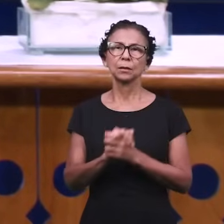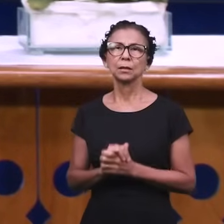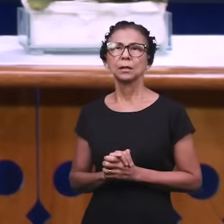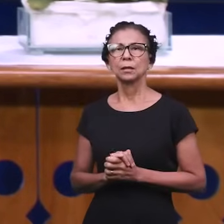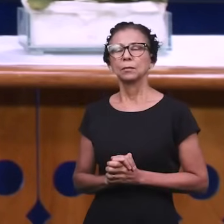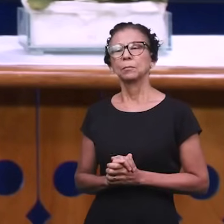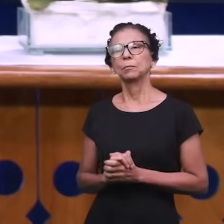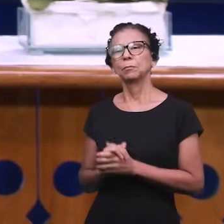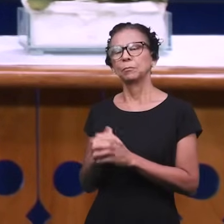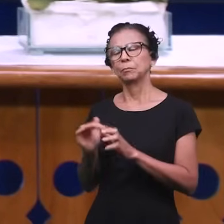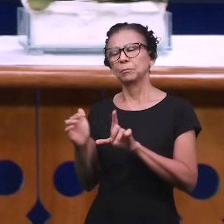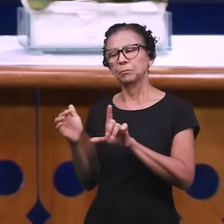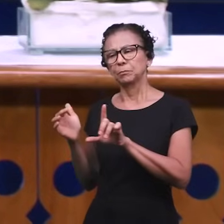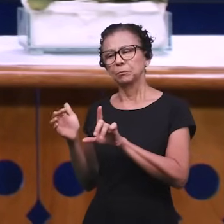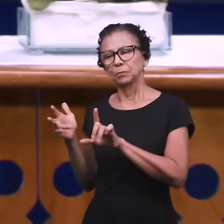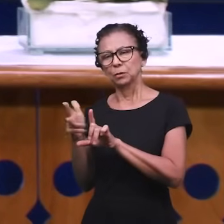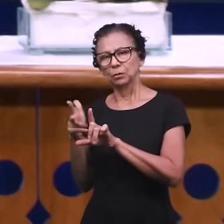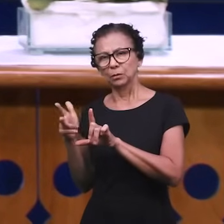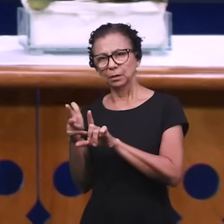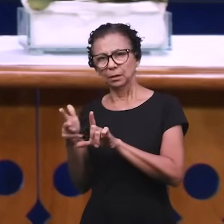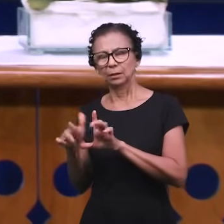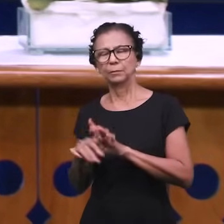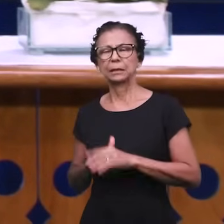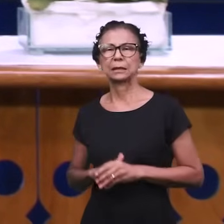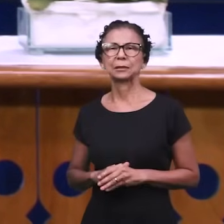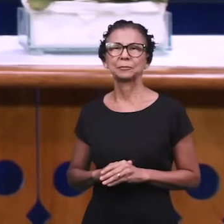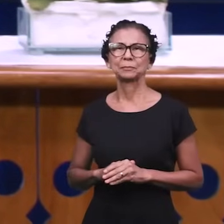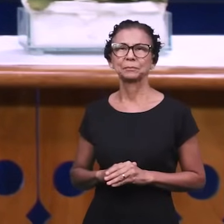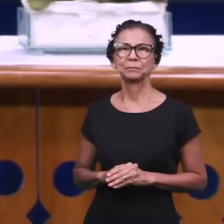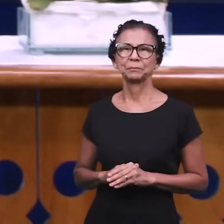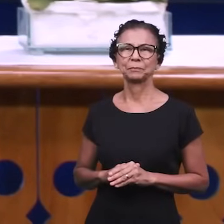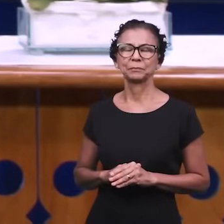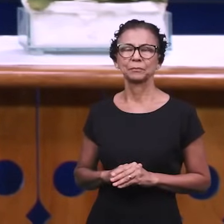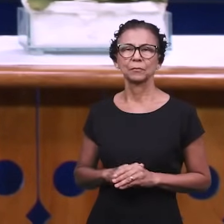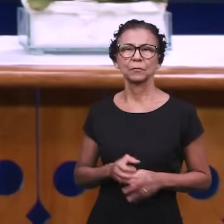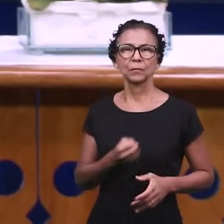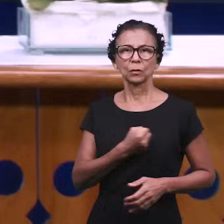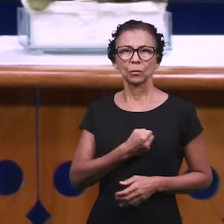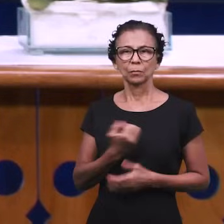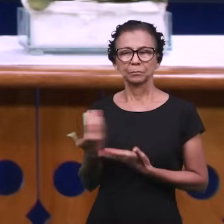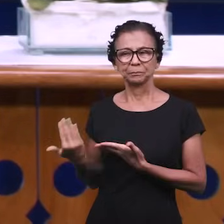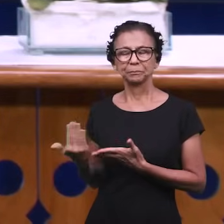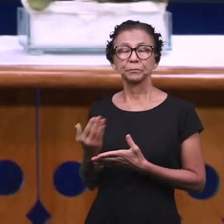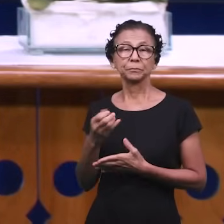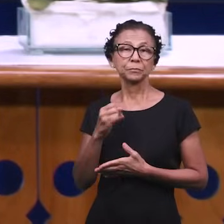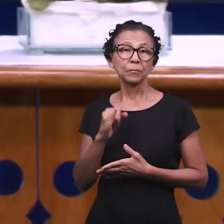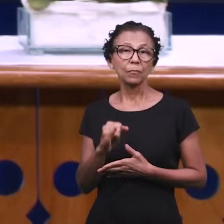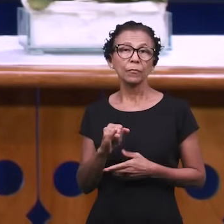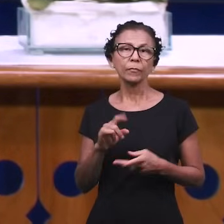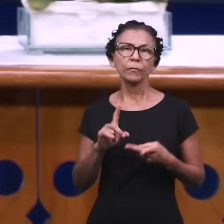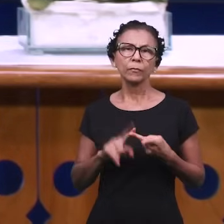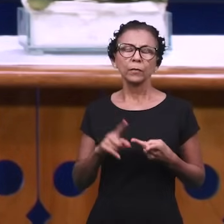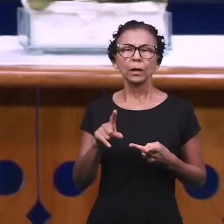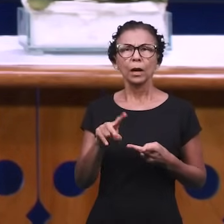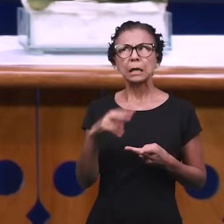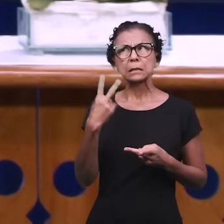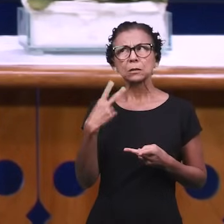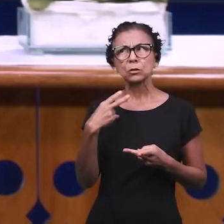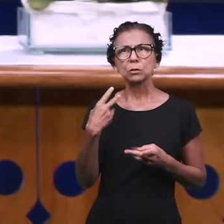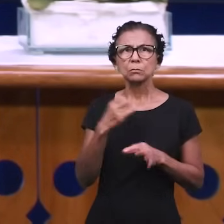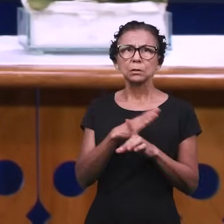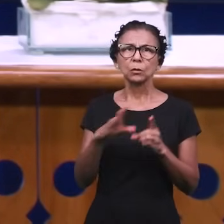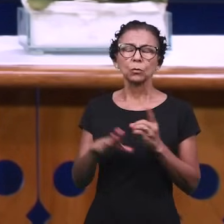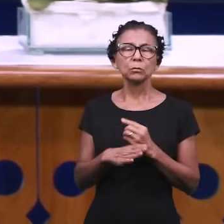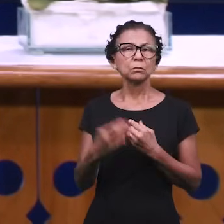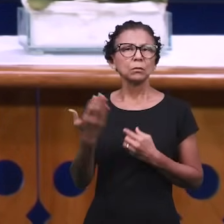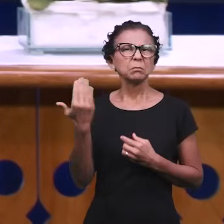ou pode apontar sua câmera para o QR Code que está na tela, tem um número de telefone também. Quem teve uma experiência neste culto ou em